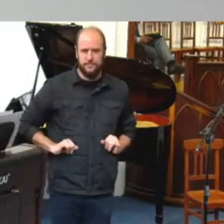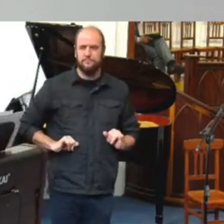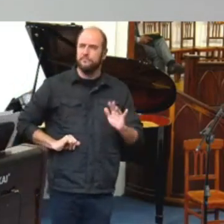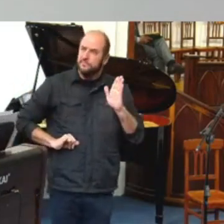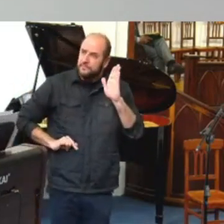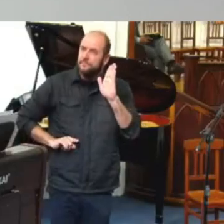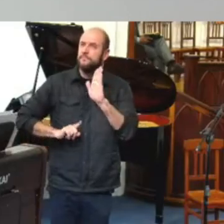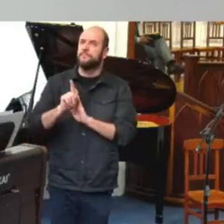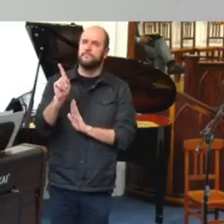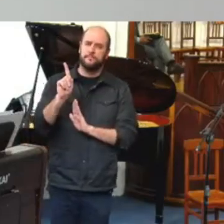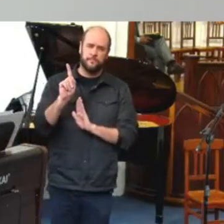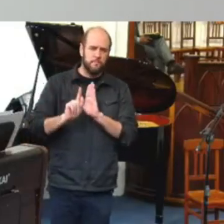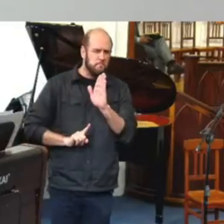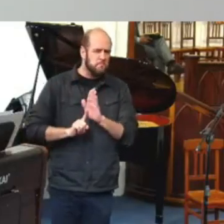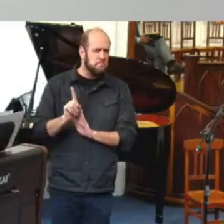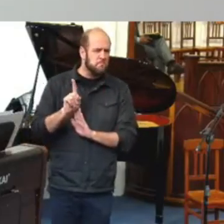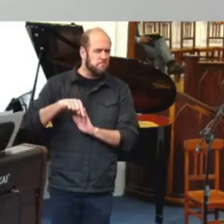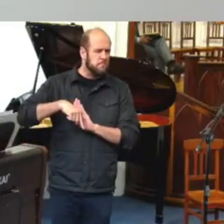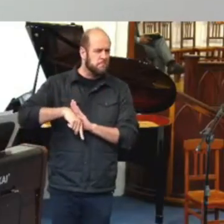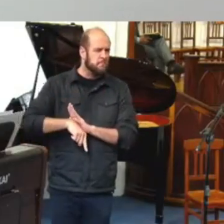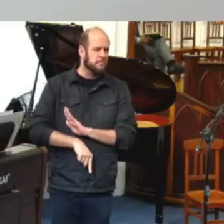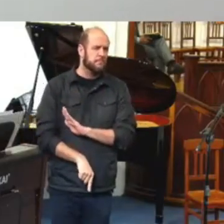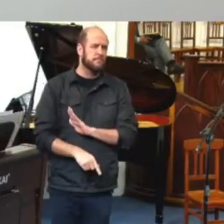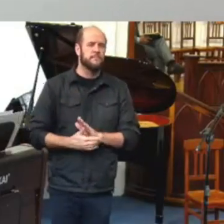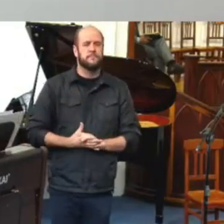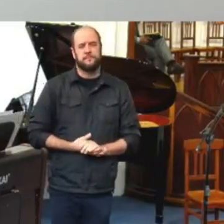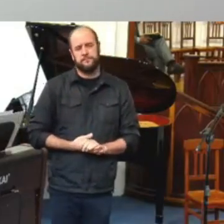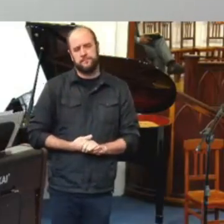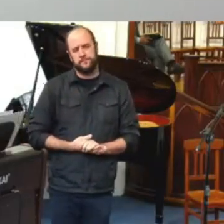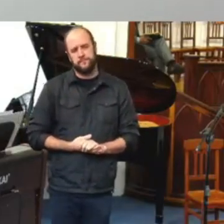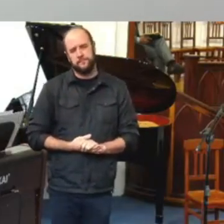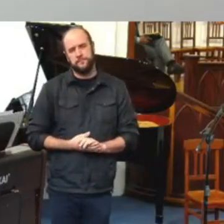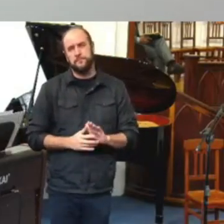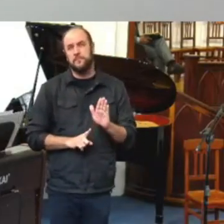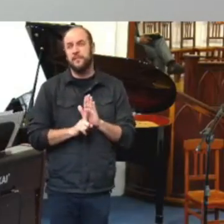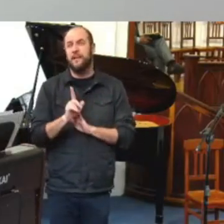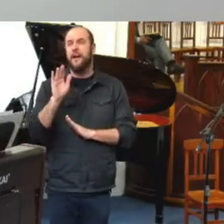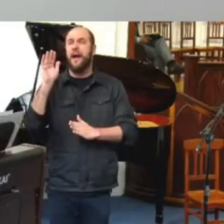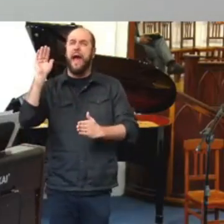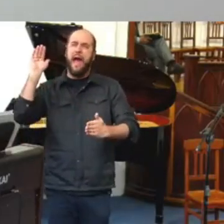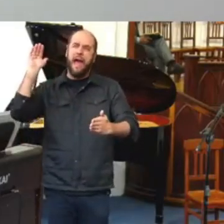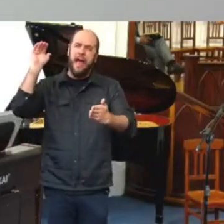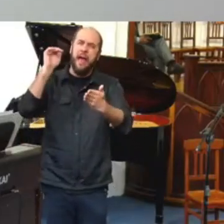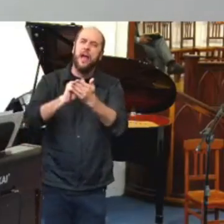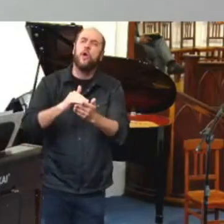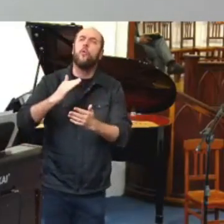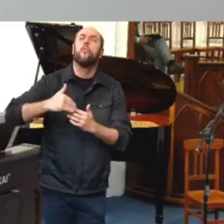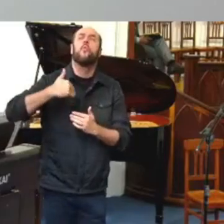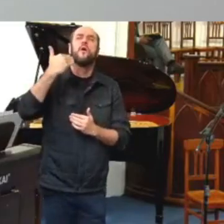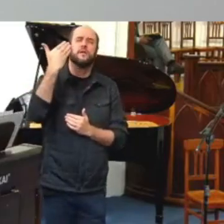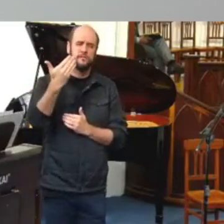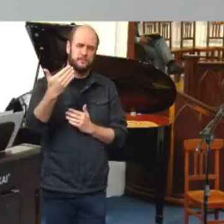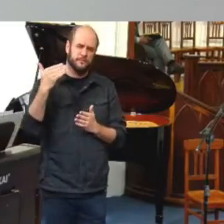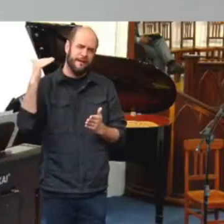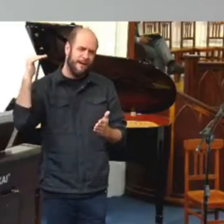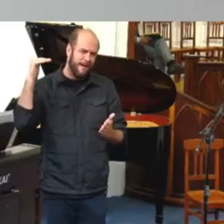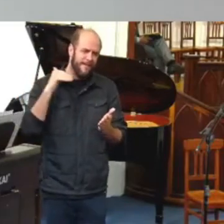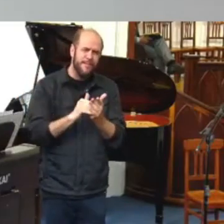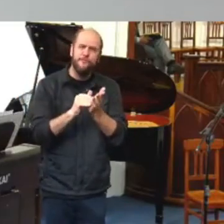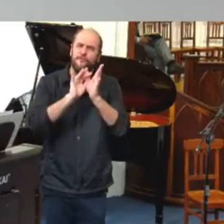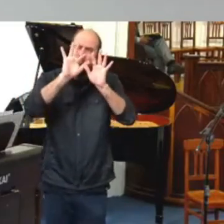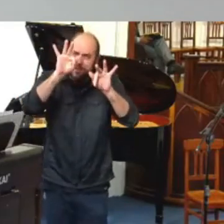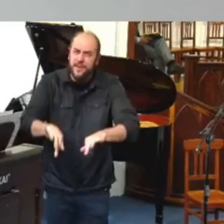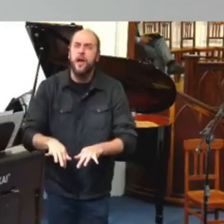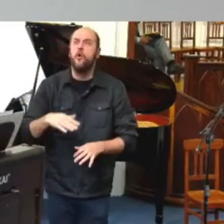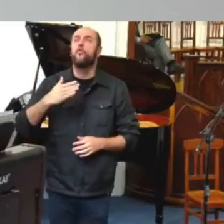profunda. Uma pergunta temporal. Até quando? Até quando, Senhor?